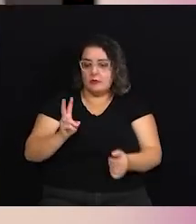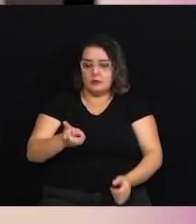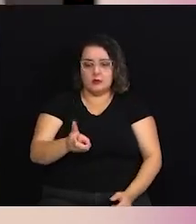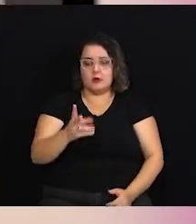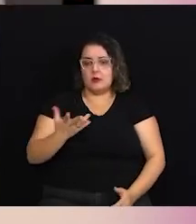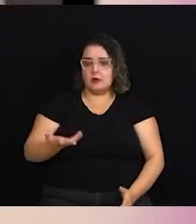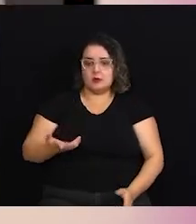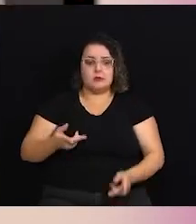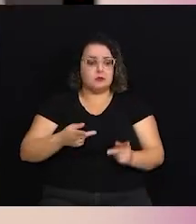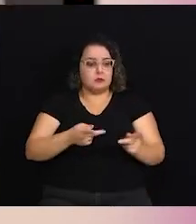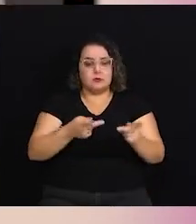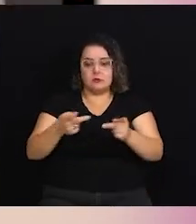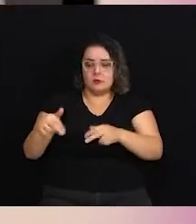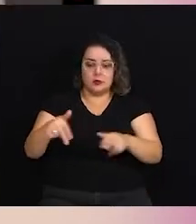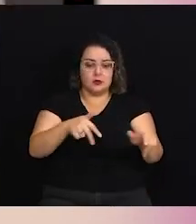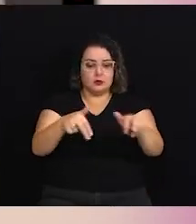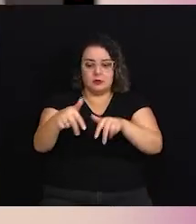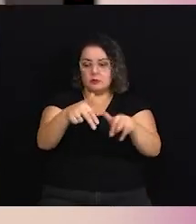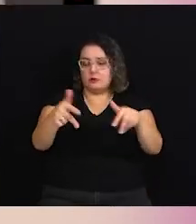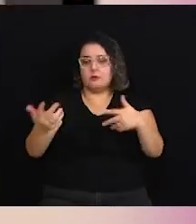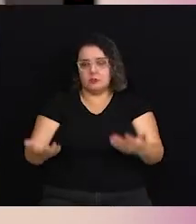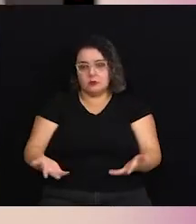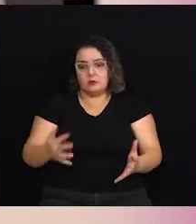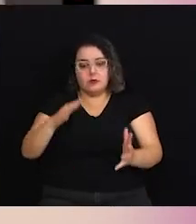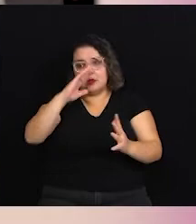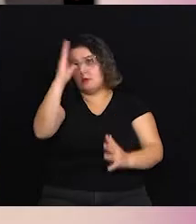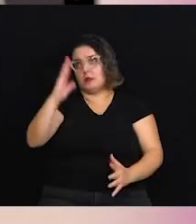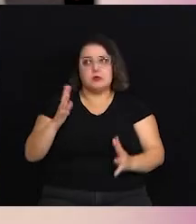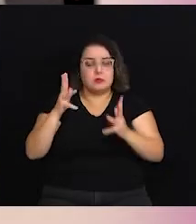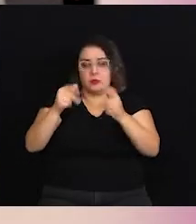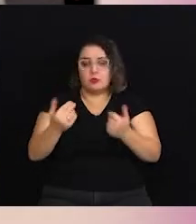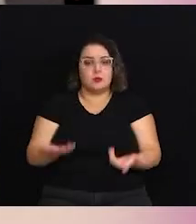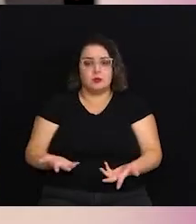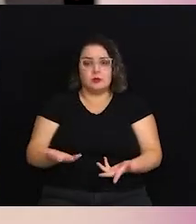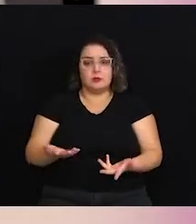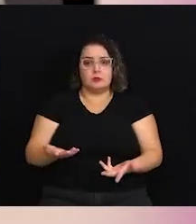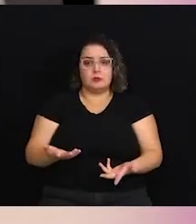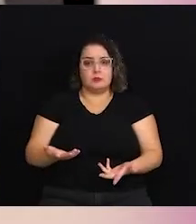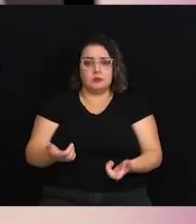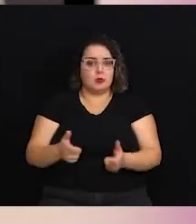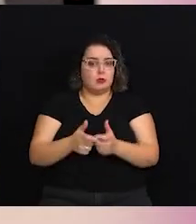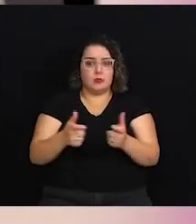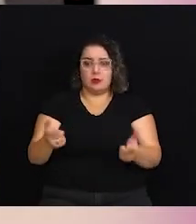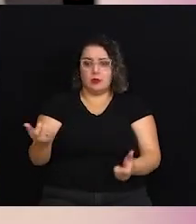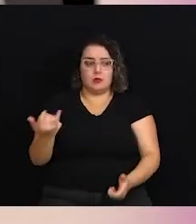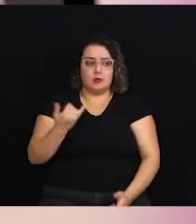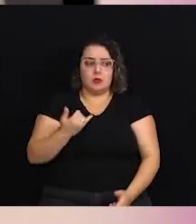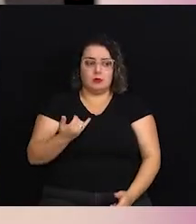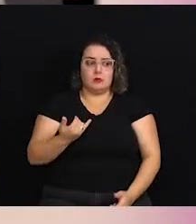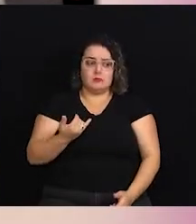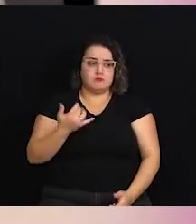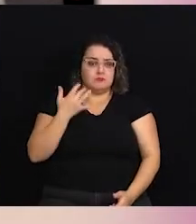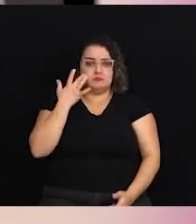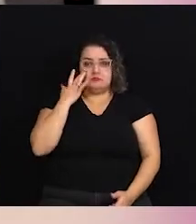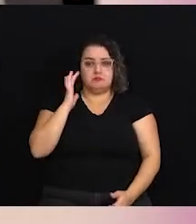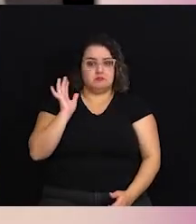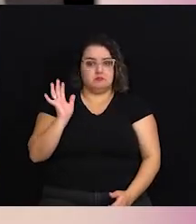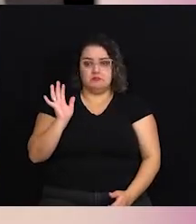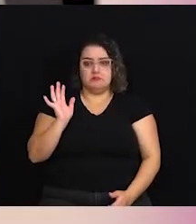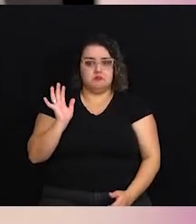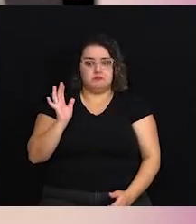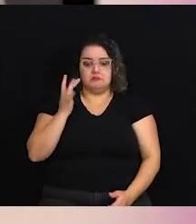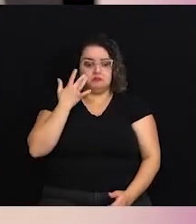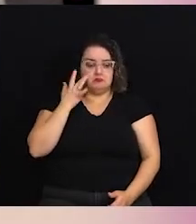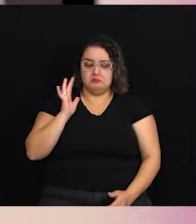nas minhas visitas nas minhas andanças aí pelo Brasil né e as pessoas falam não